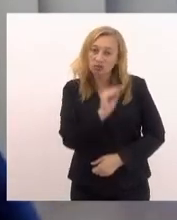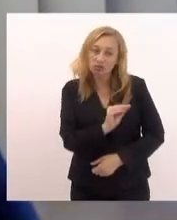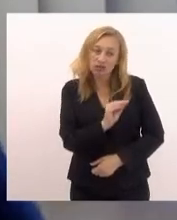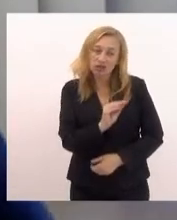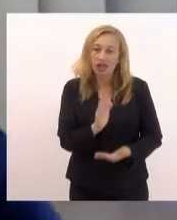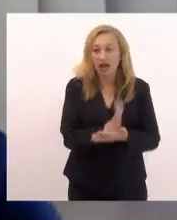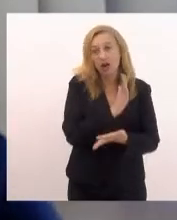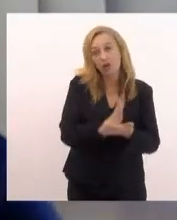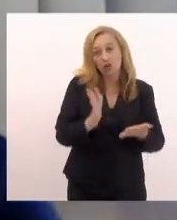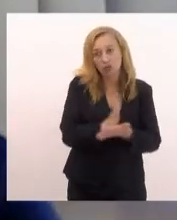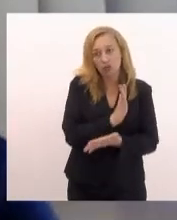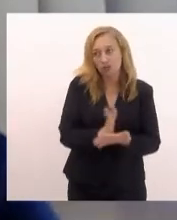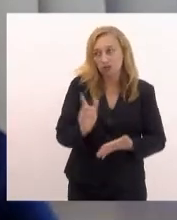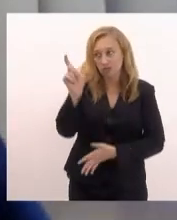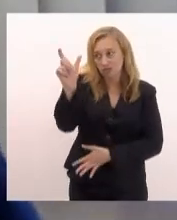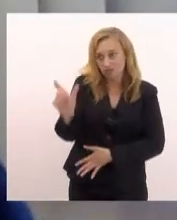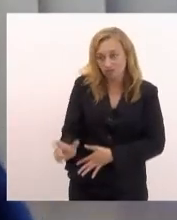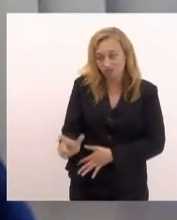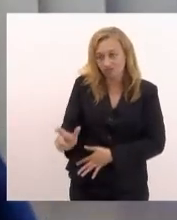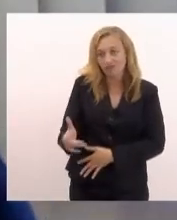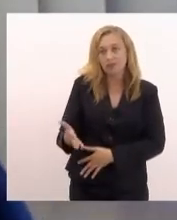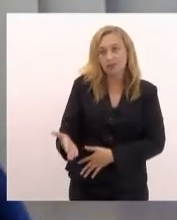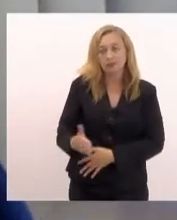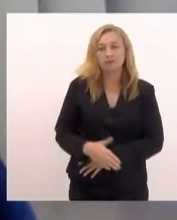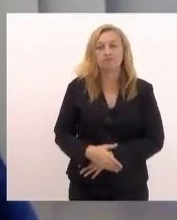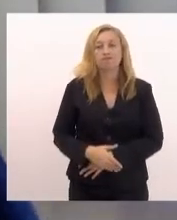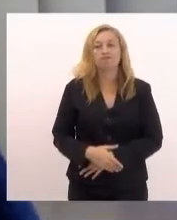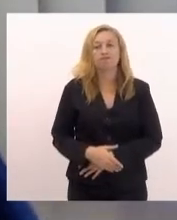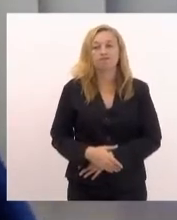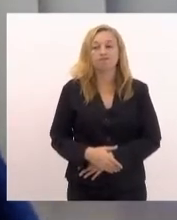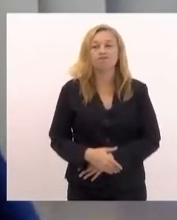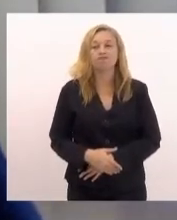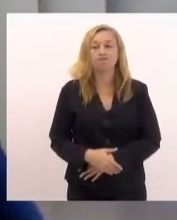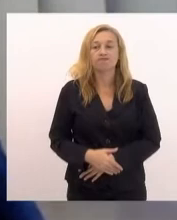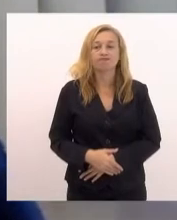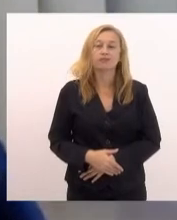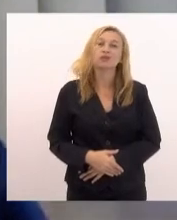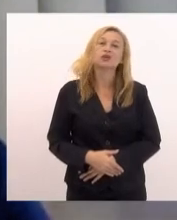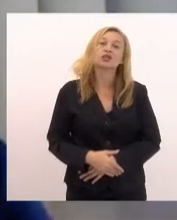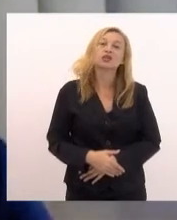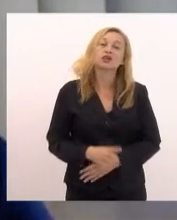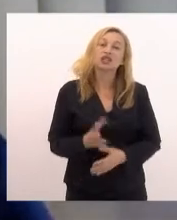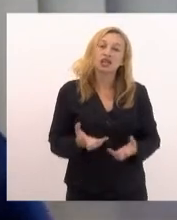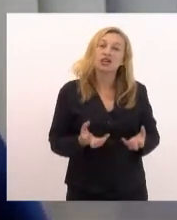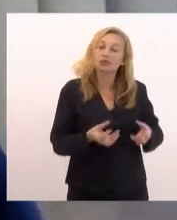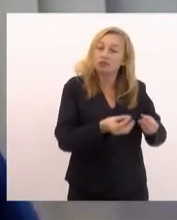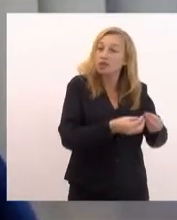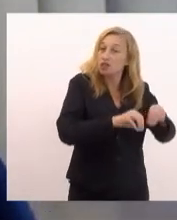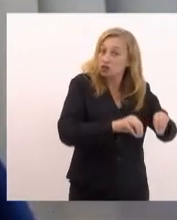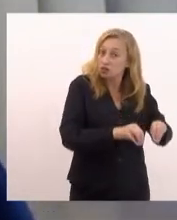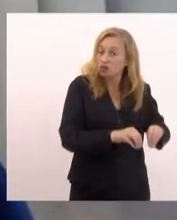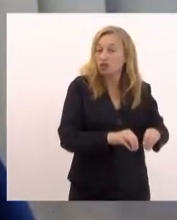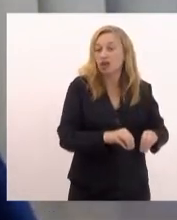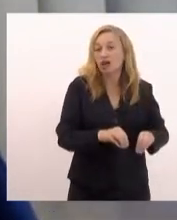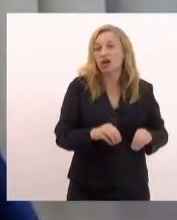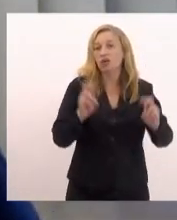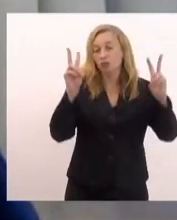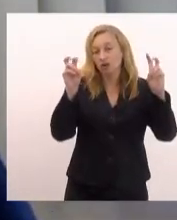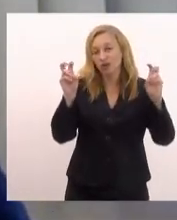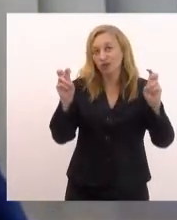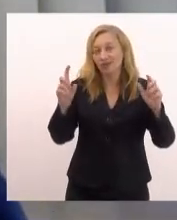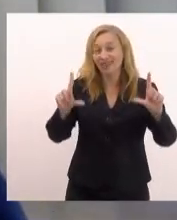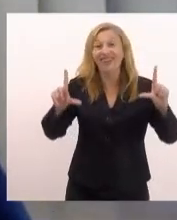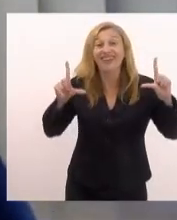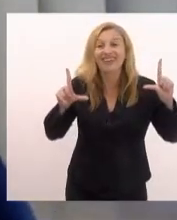determinadas, né, figuras que acabam desqualificando o debate na tentativa de se promover ou de